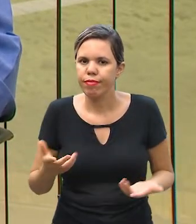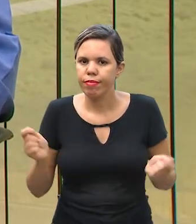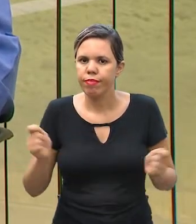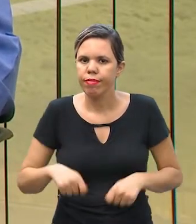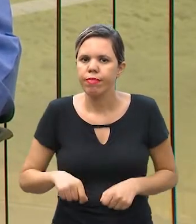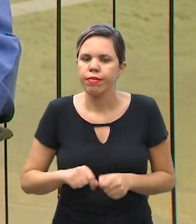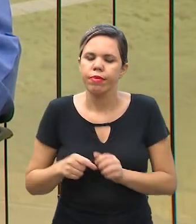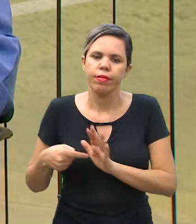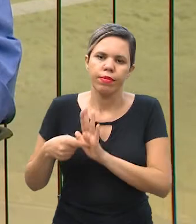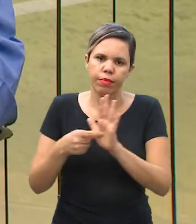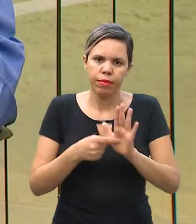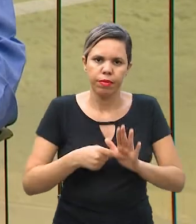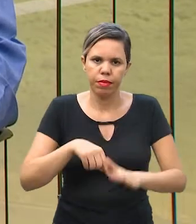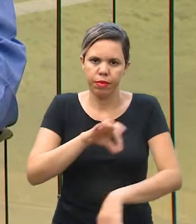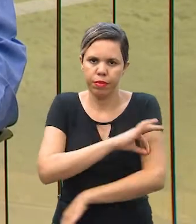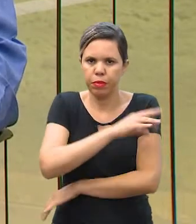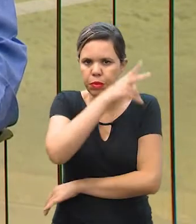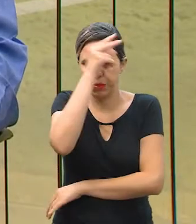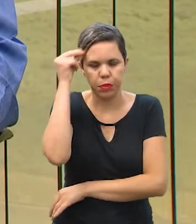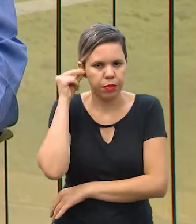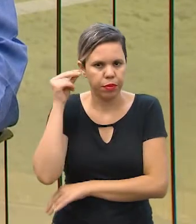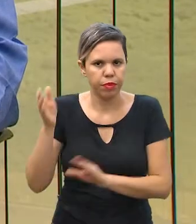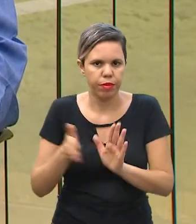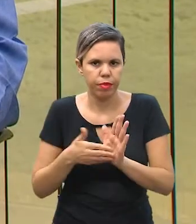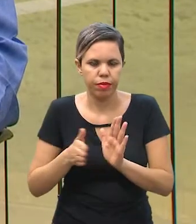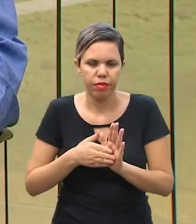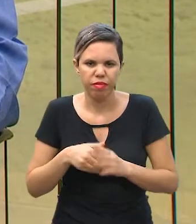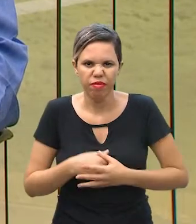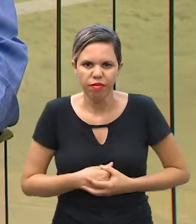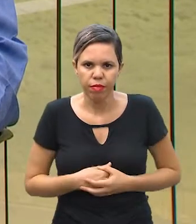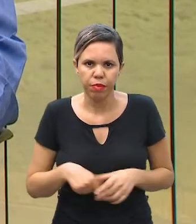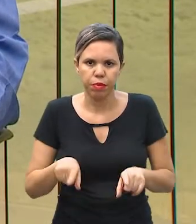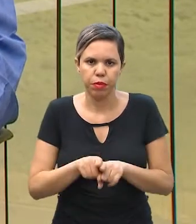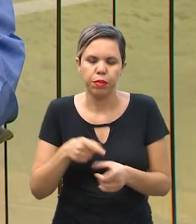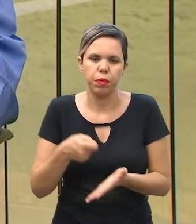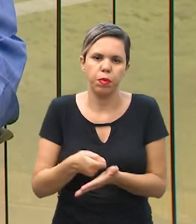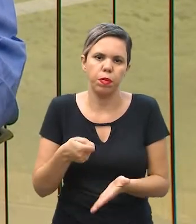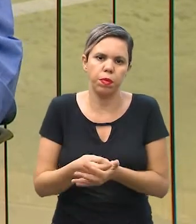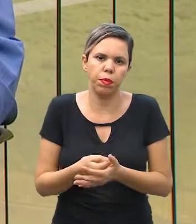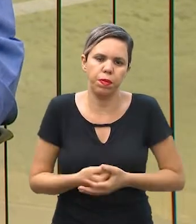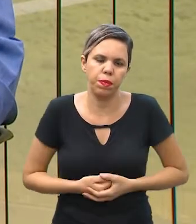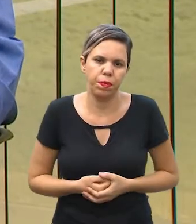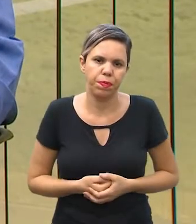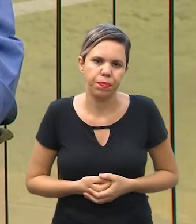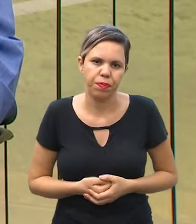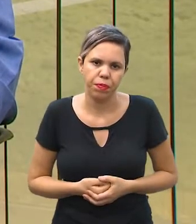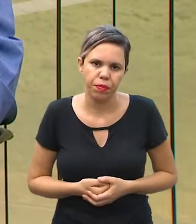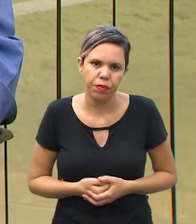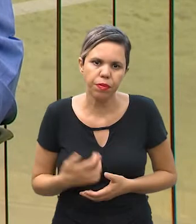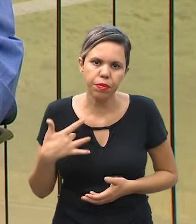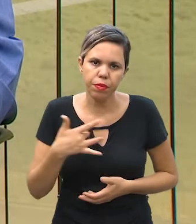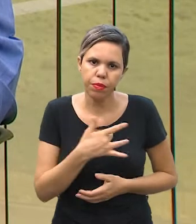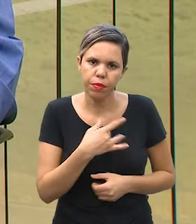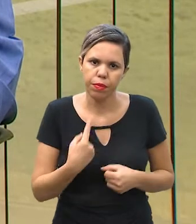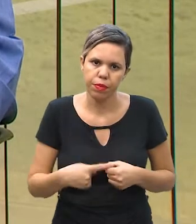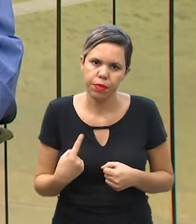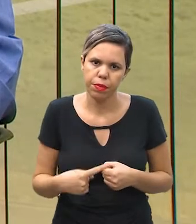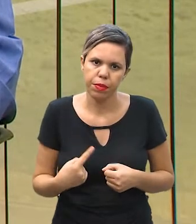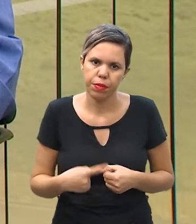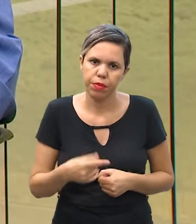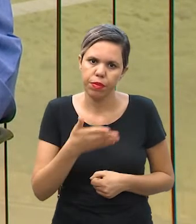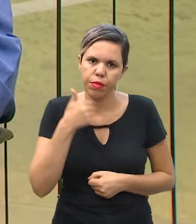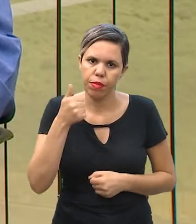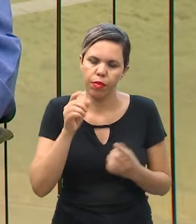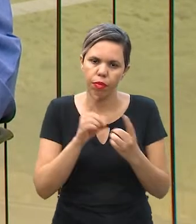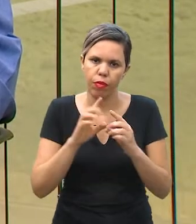trabalho que possa apresentar ao prefeito propostas, né, e também cobrar que a saúde no